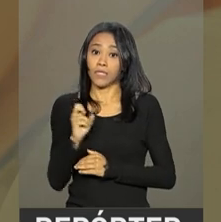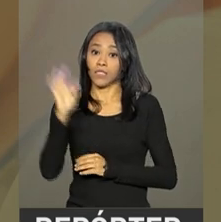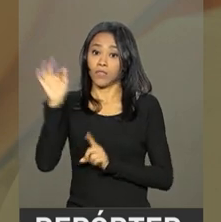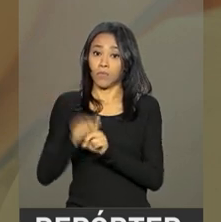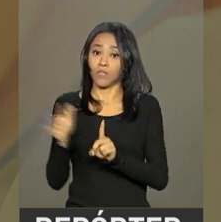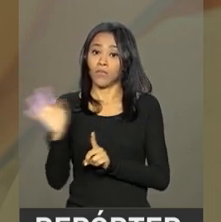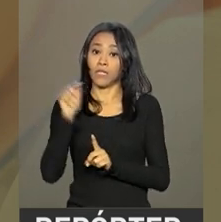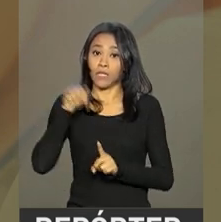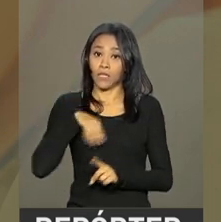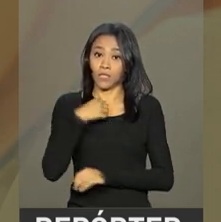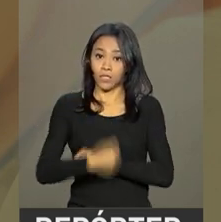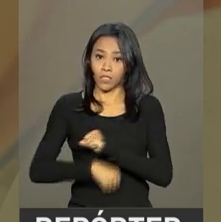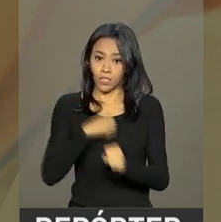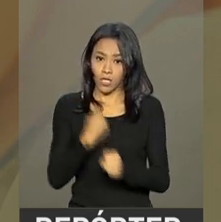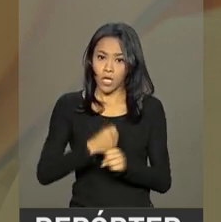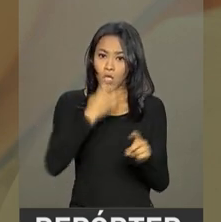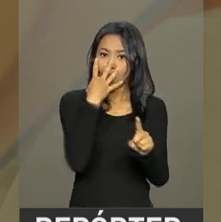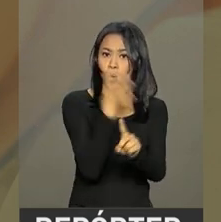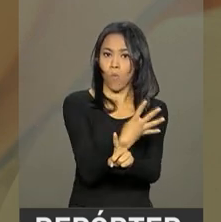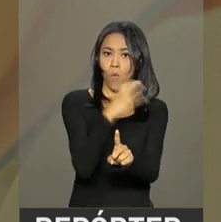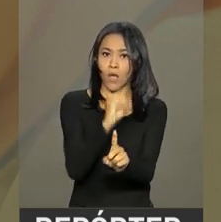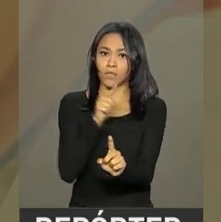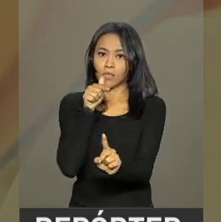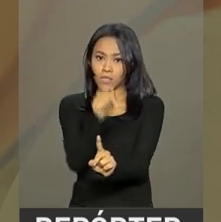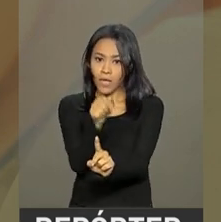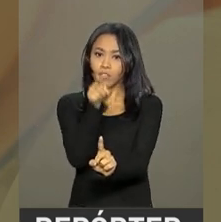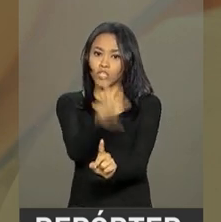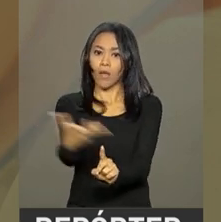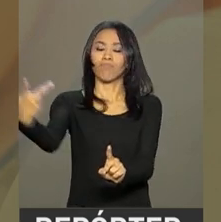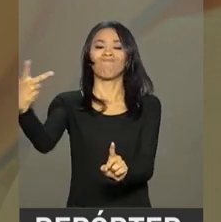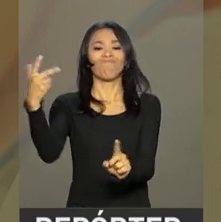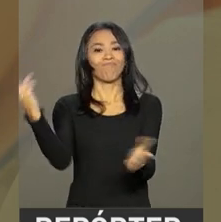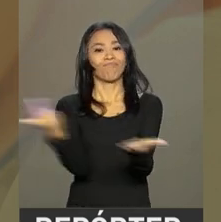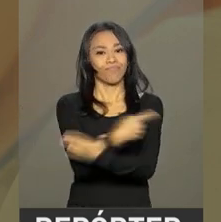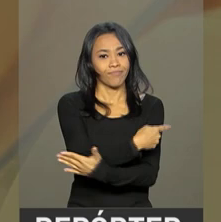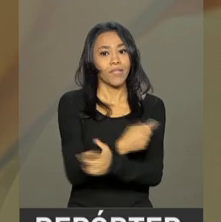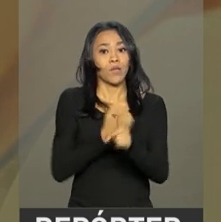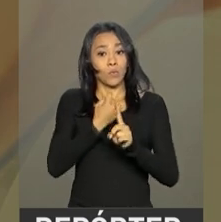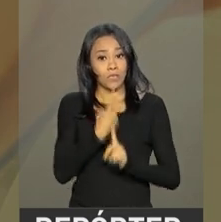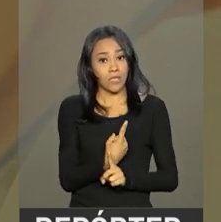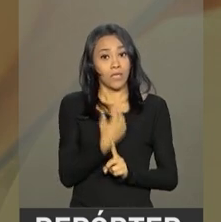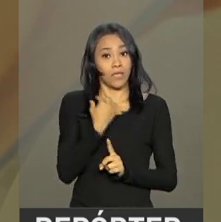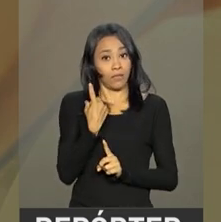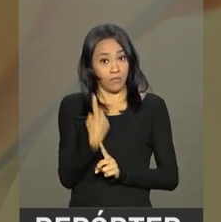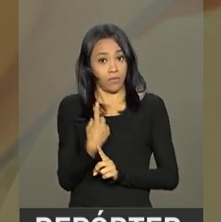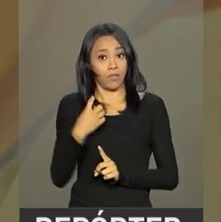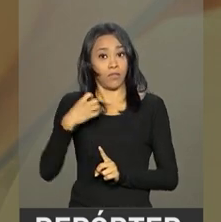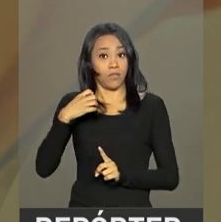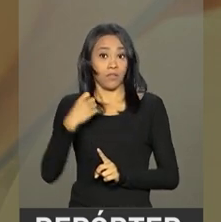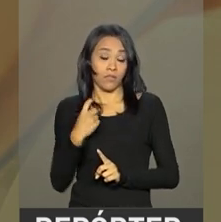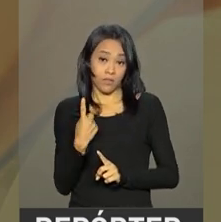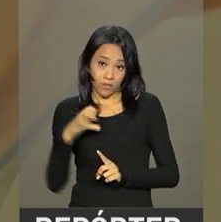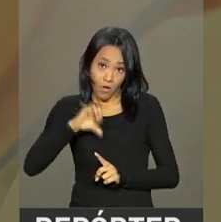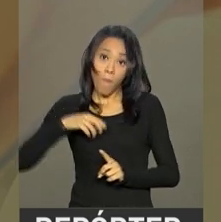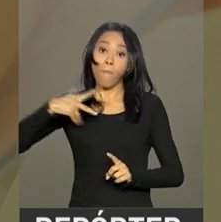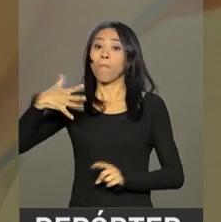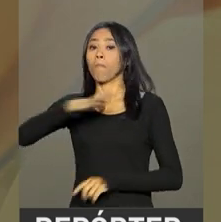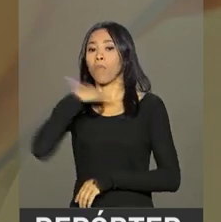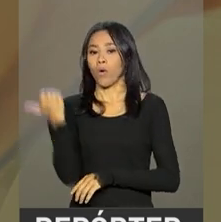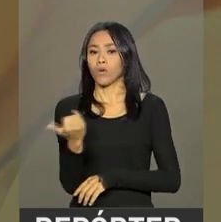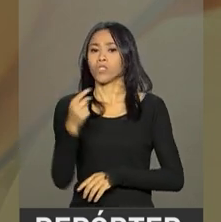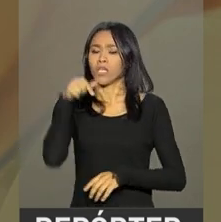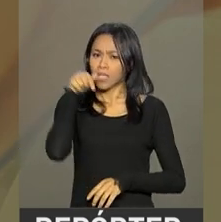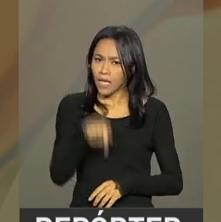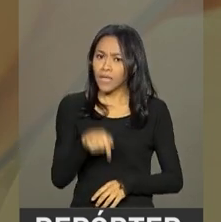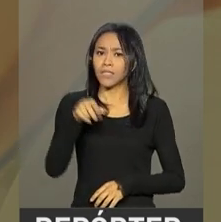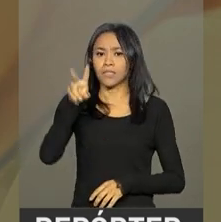confirmados 407 casos da doença, com 118 mortes. Nesta sexta-feira, vai ocorrer nova